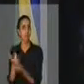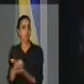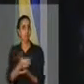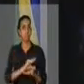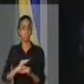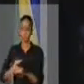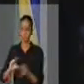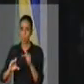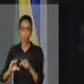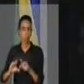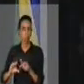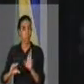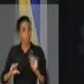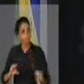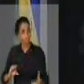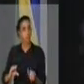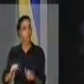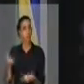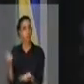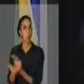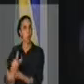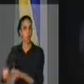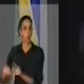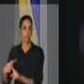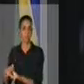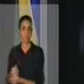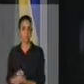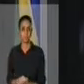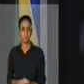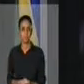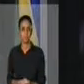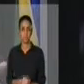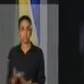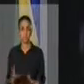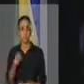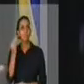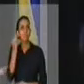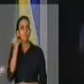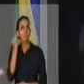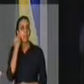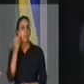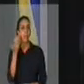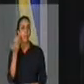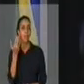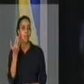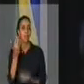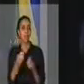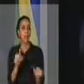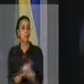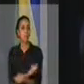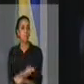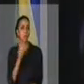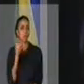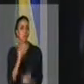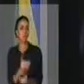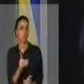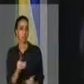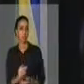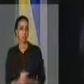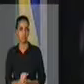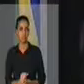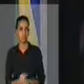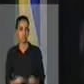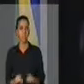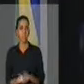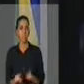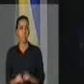Então, o objetivo é encontrar um mecanismo de ampliar, né, e resistir à ação, à